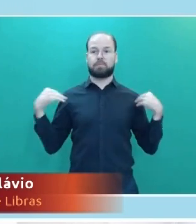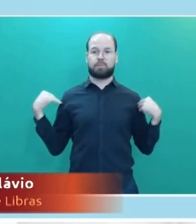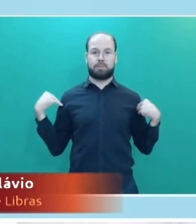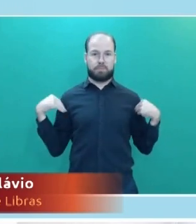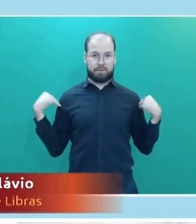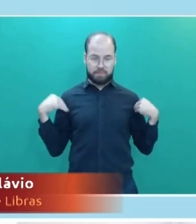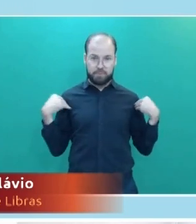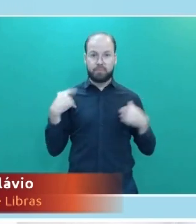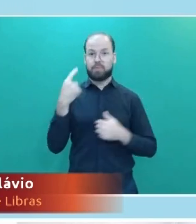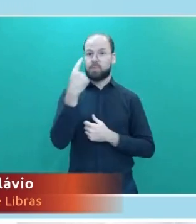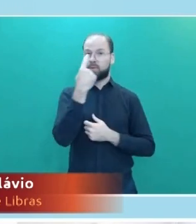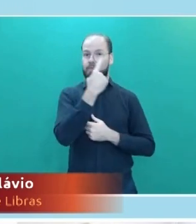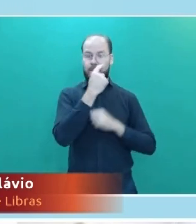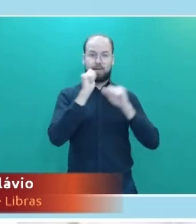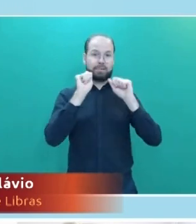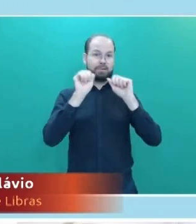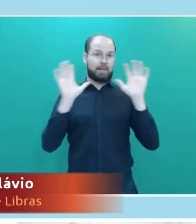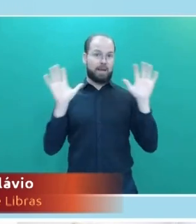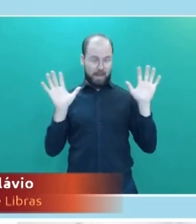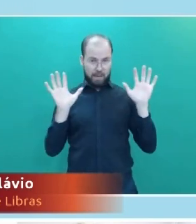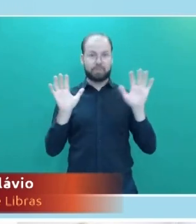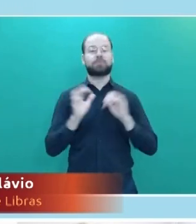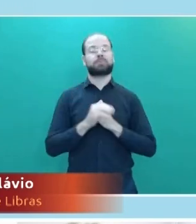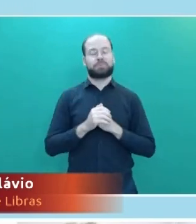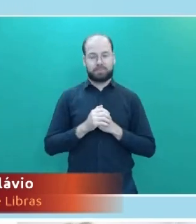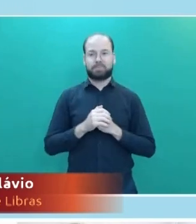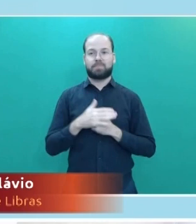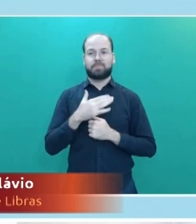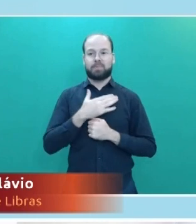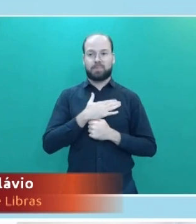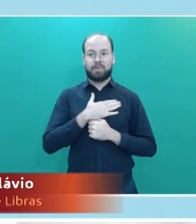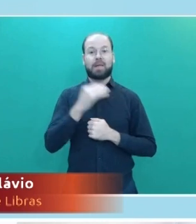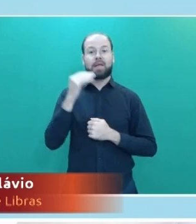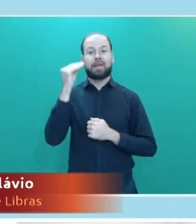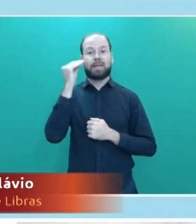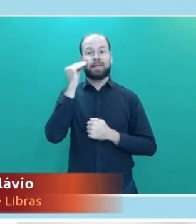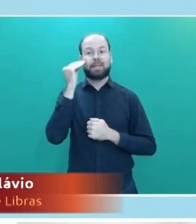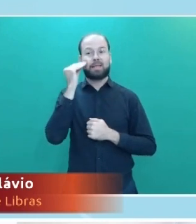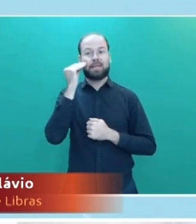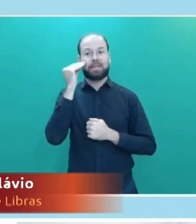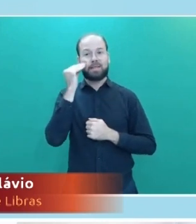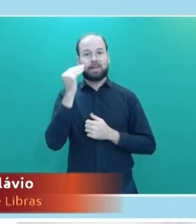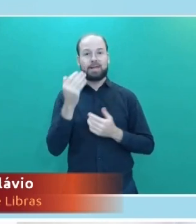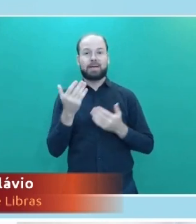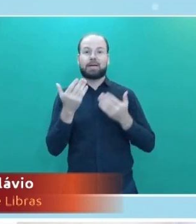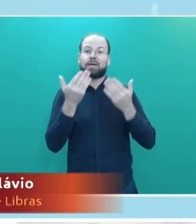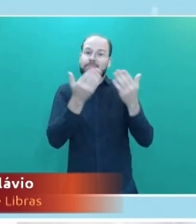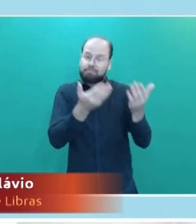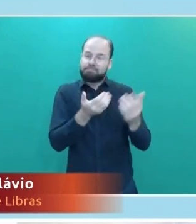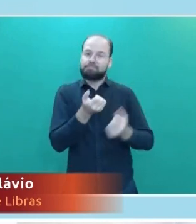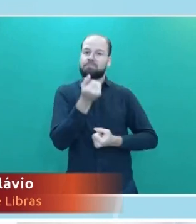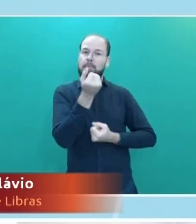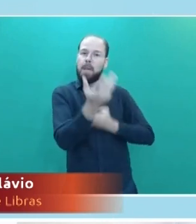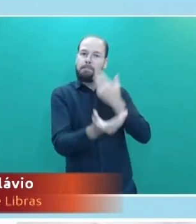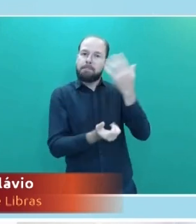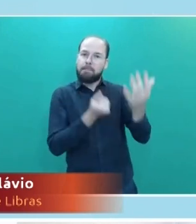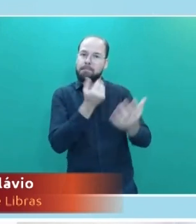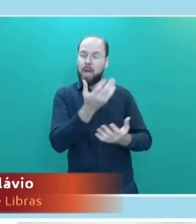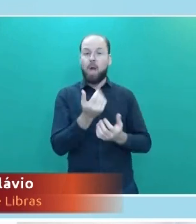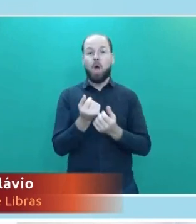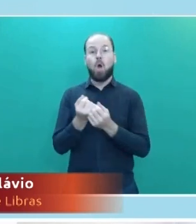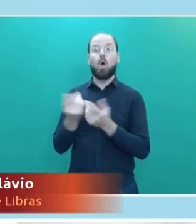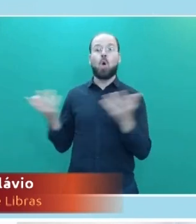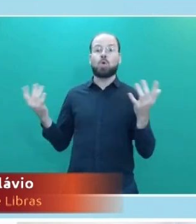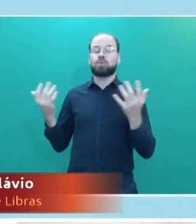olhos claros, e vou tentar passar para vocês algumas notícias